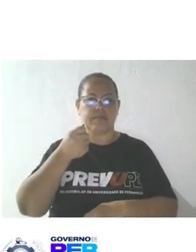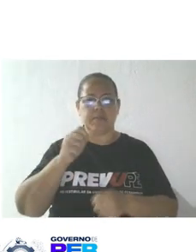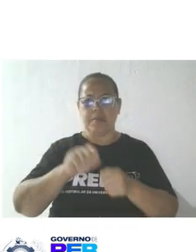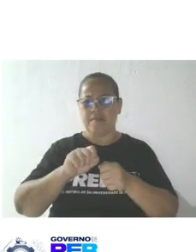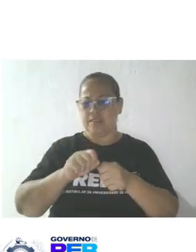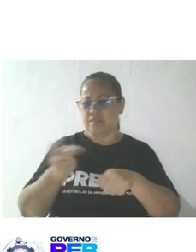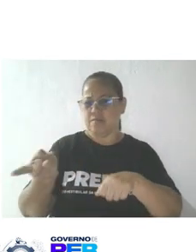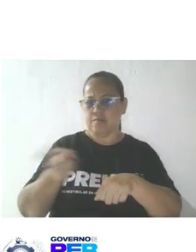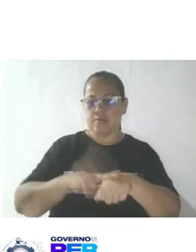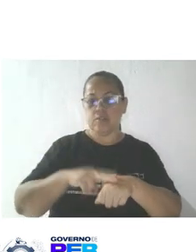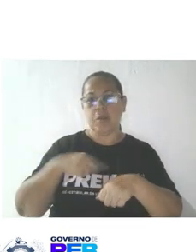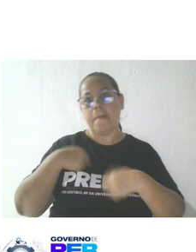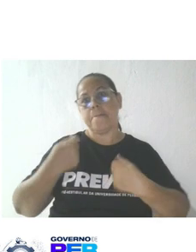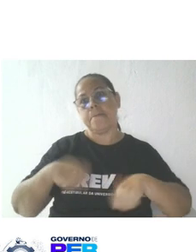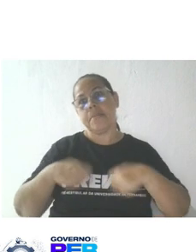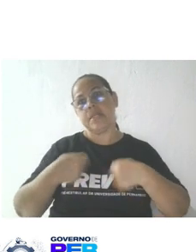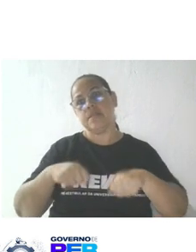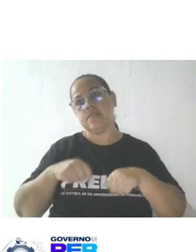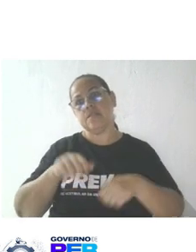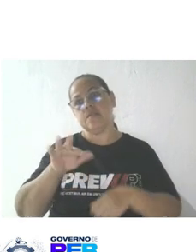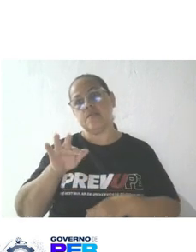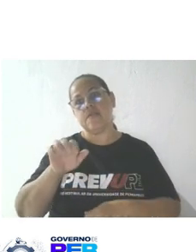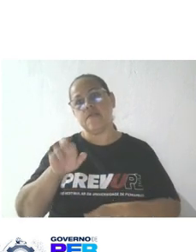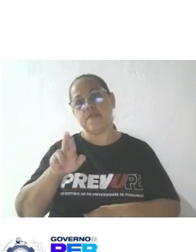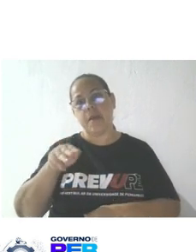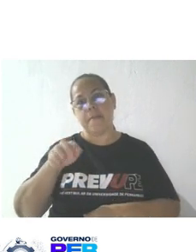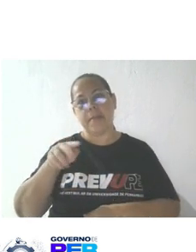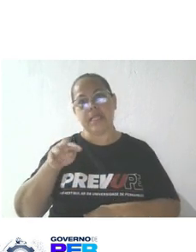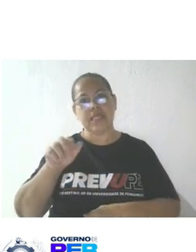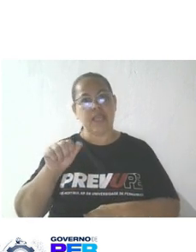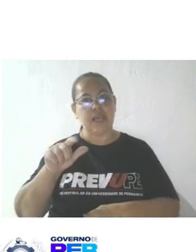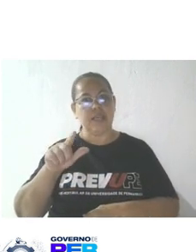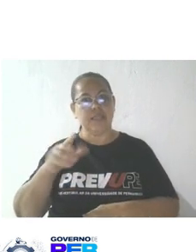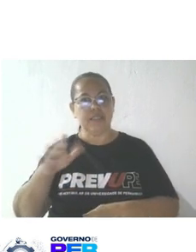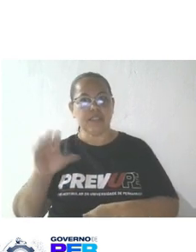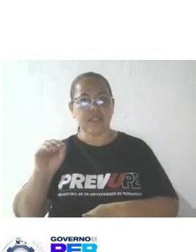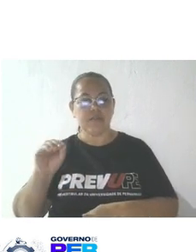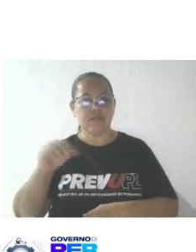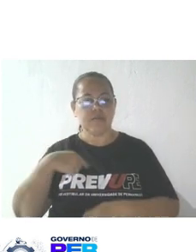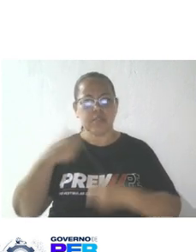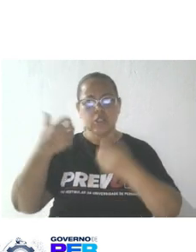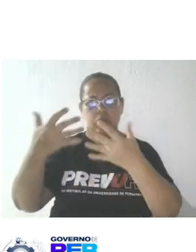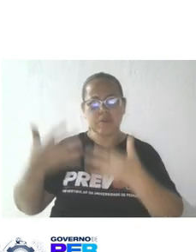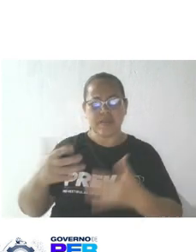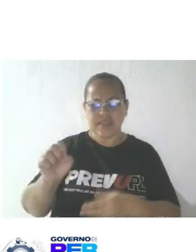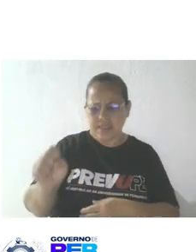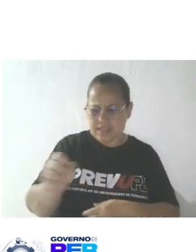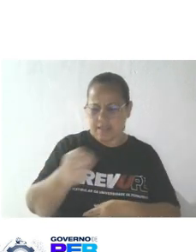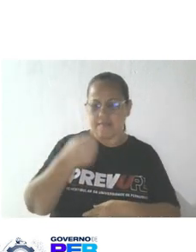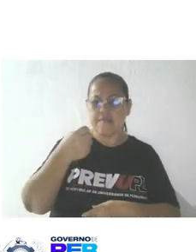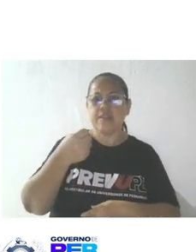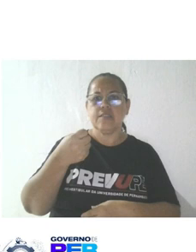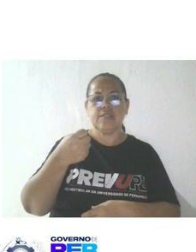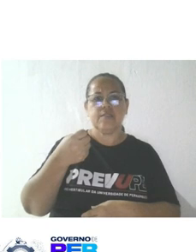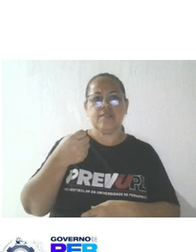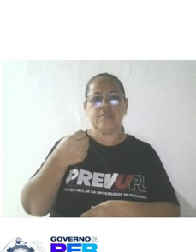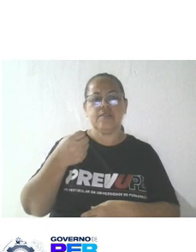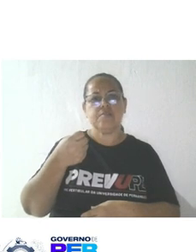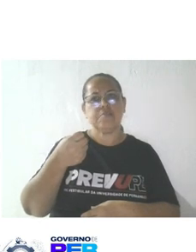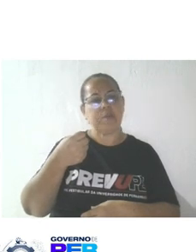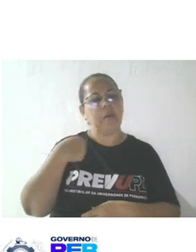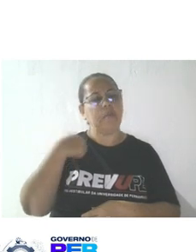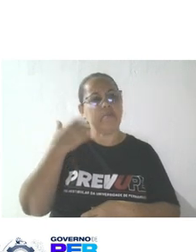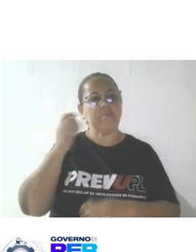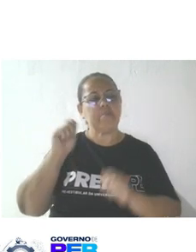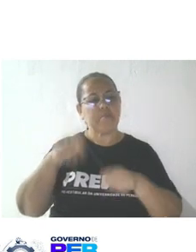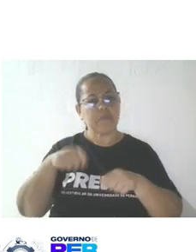cerveja, eu preciso fazer uma fermentação. E como ele falou em fermentação de cerveja, pessoal, a gente já pode levar a crer que é uma